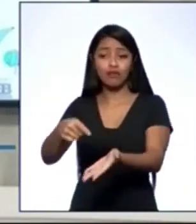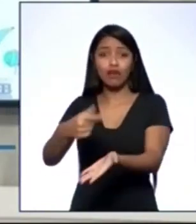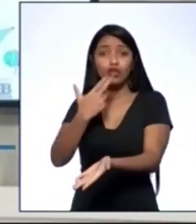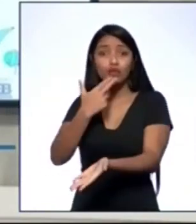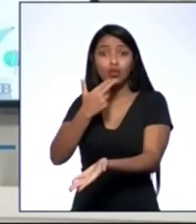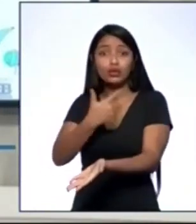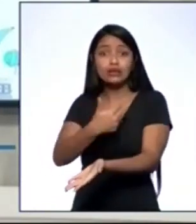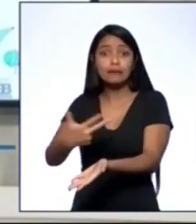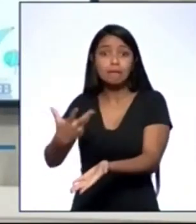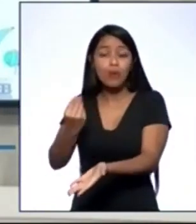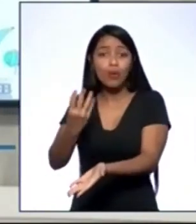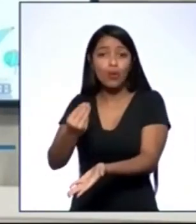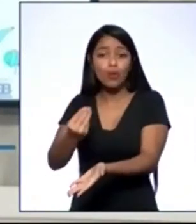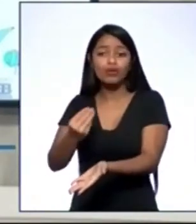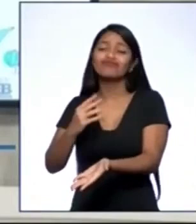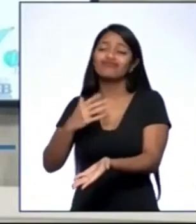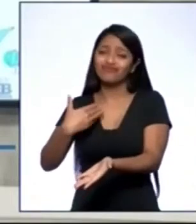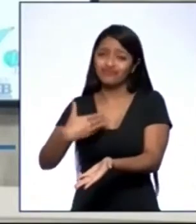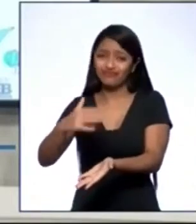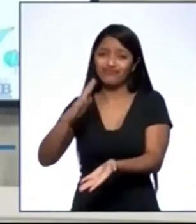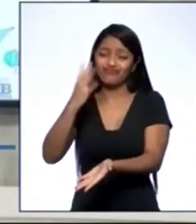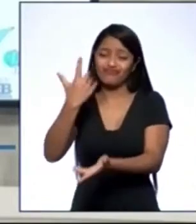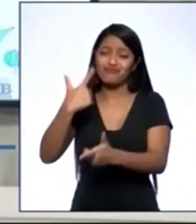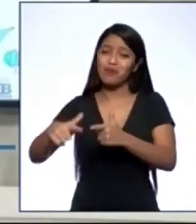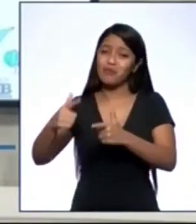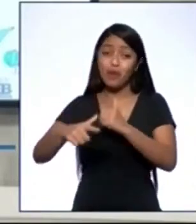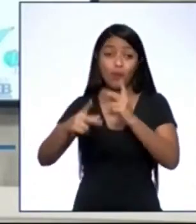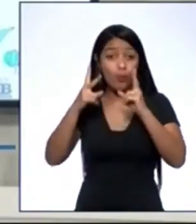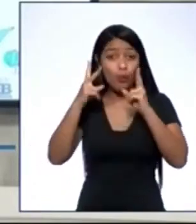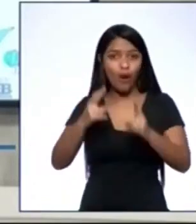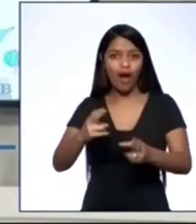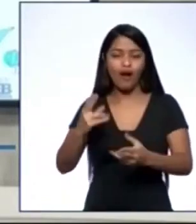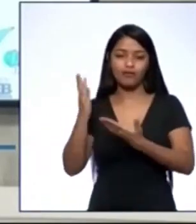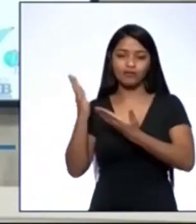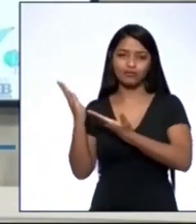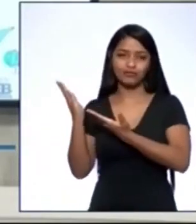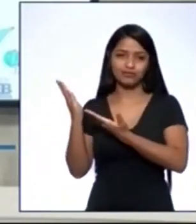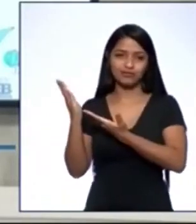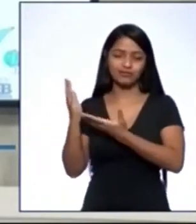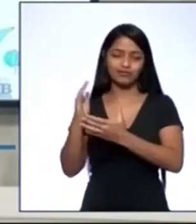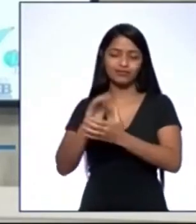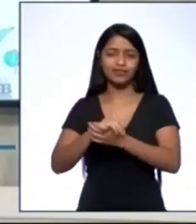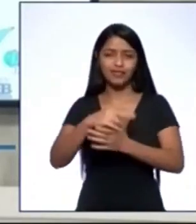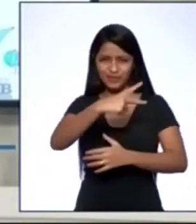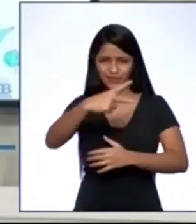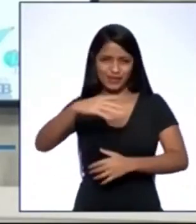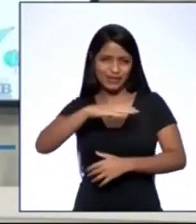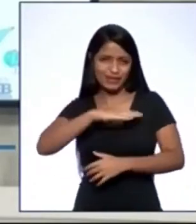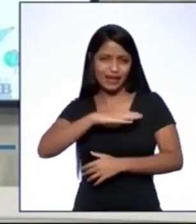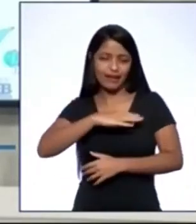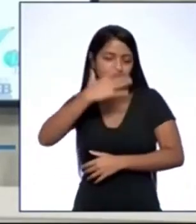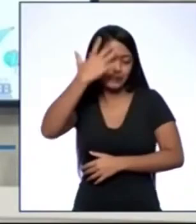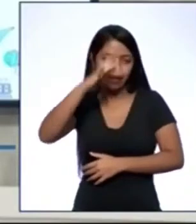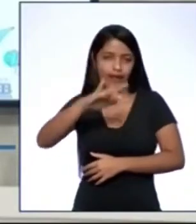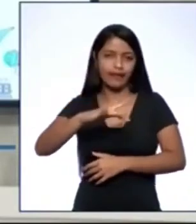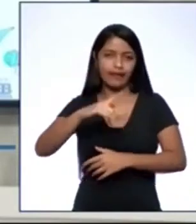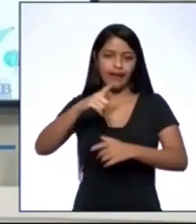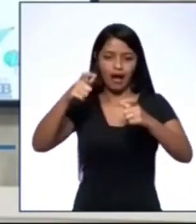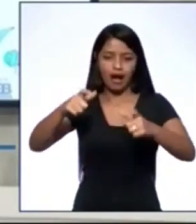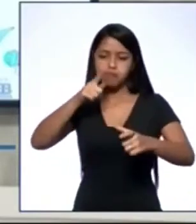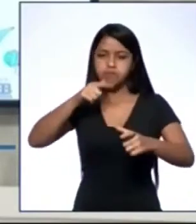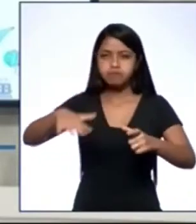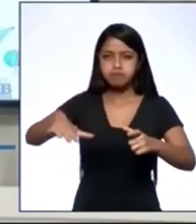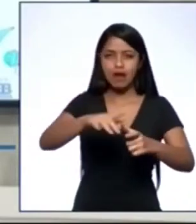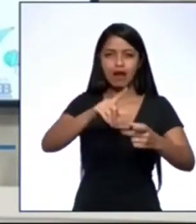não sei se você tem locais que tem parque, que tem lagos, onde tem os peixes para você ver, sempre tem a